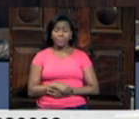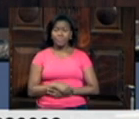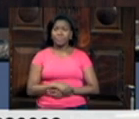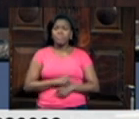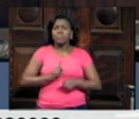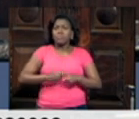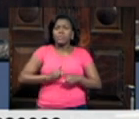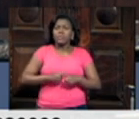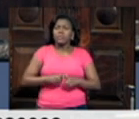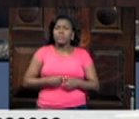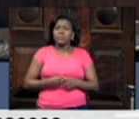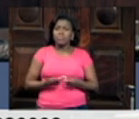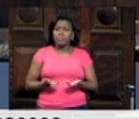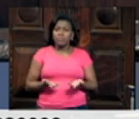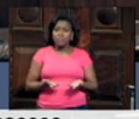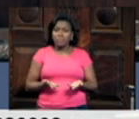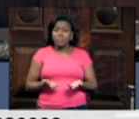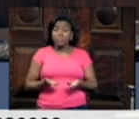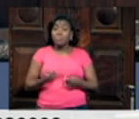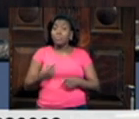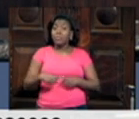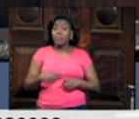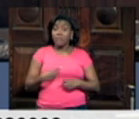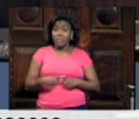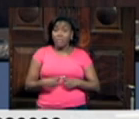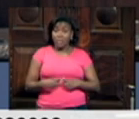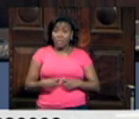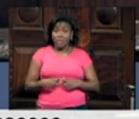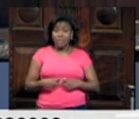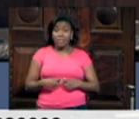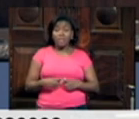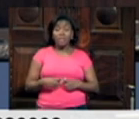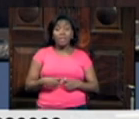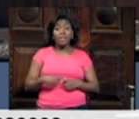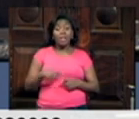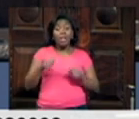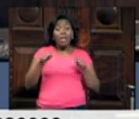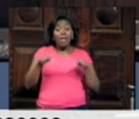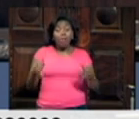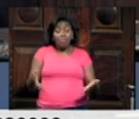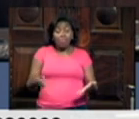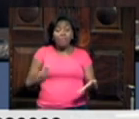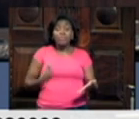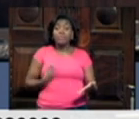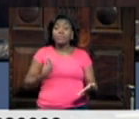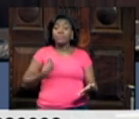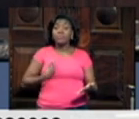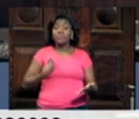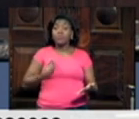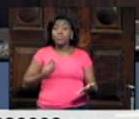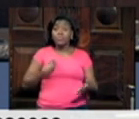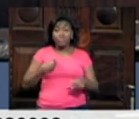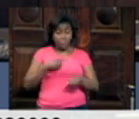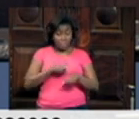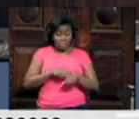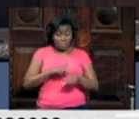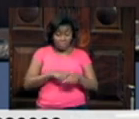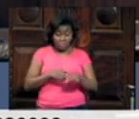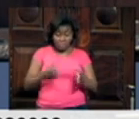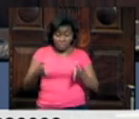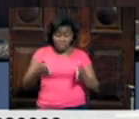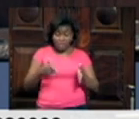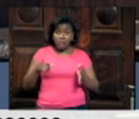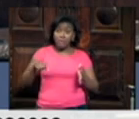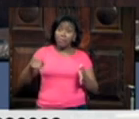Por quê? Porque nós estamos vivendo um período